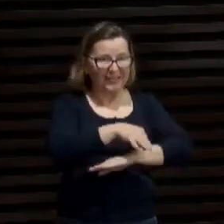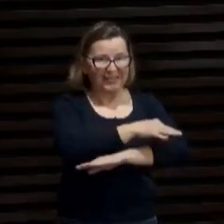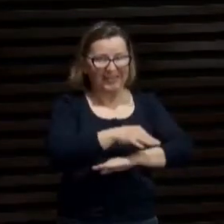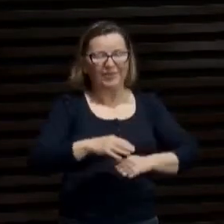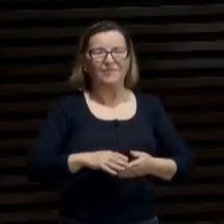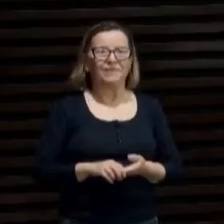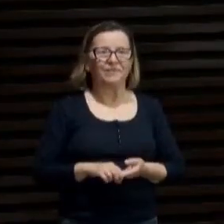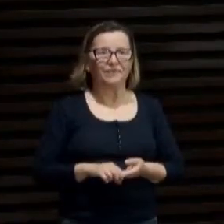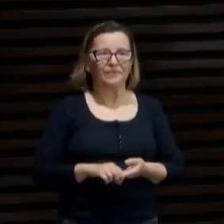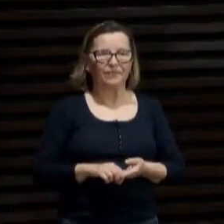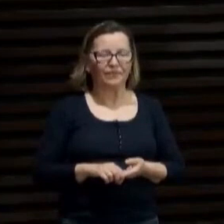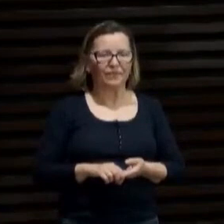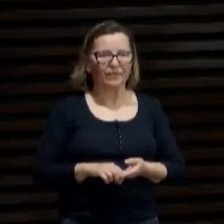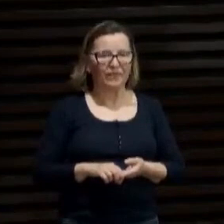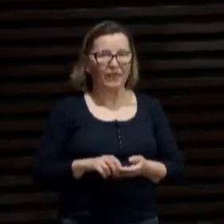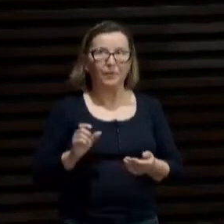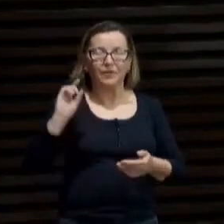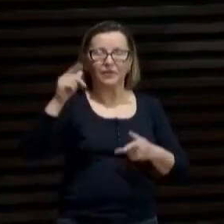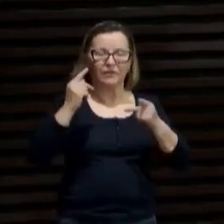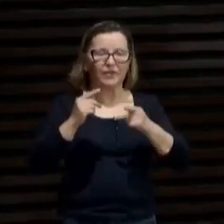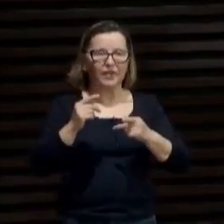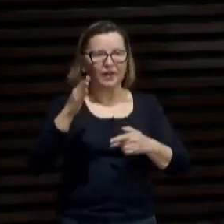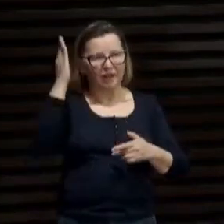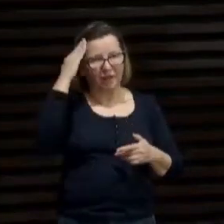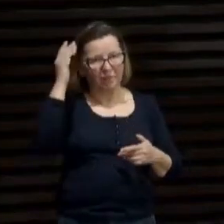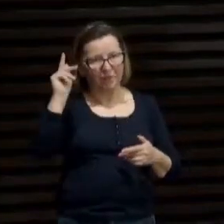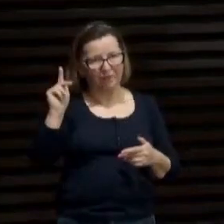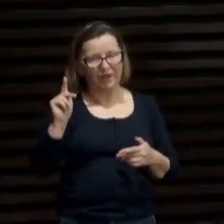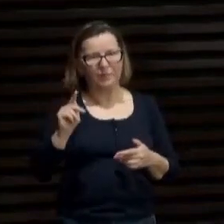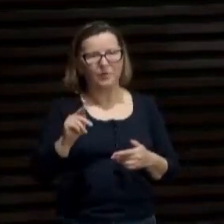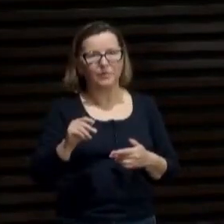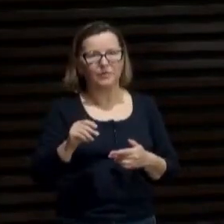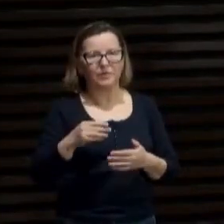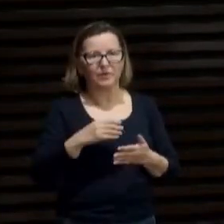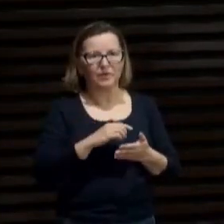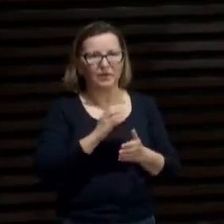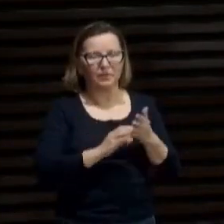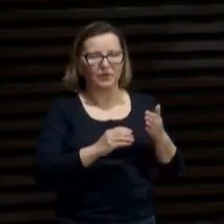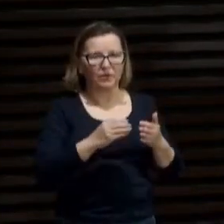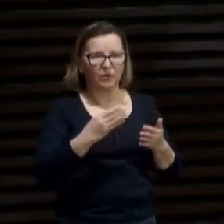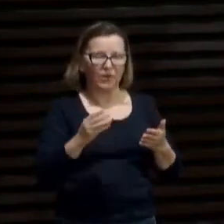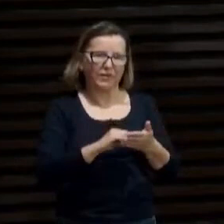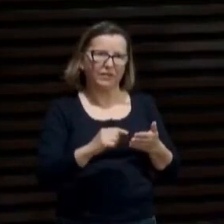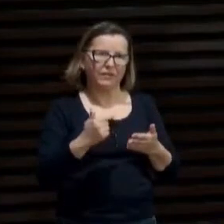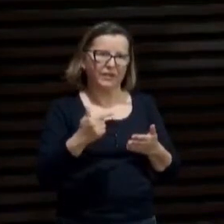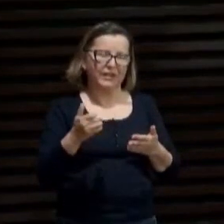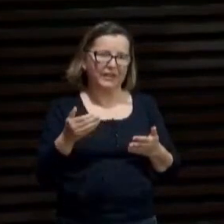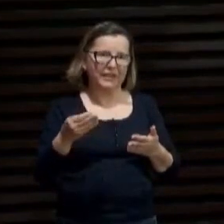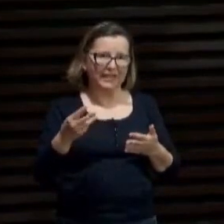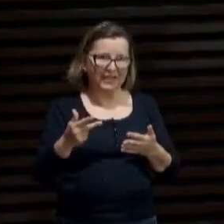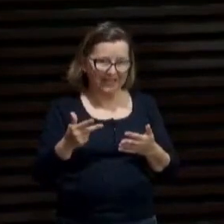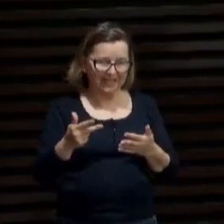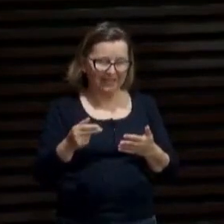pensamento. A palavra de Deus diz em Provérbios 4, 23, sobre tudo que se deve guardar, guarda o coração, porque dele procedem